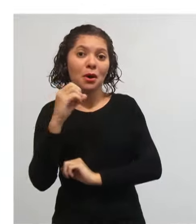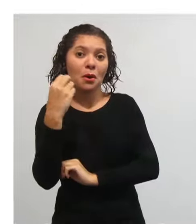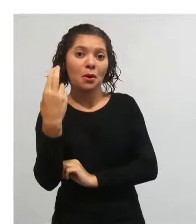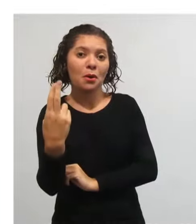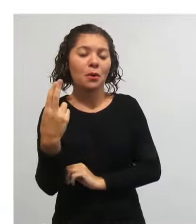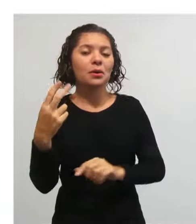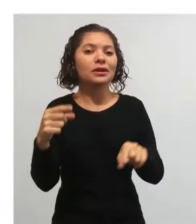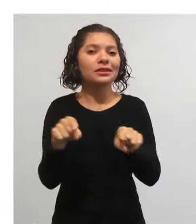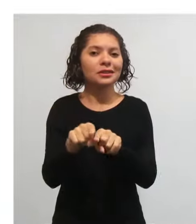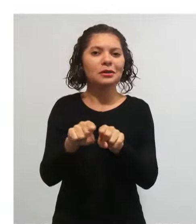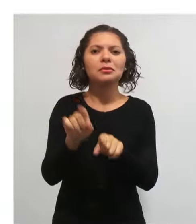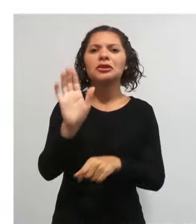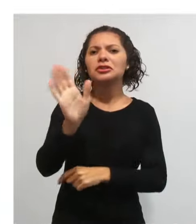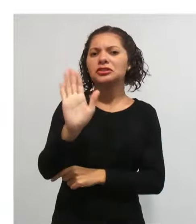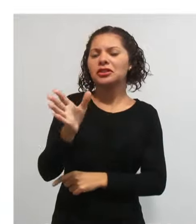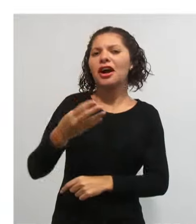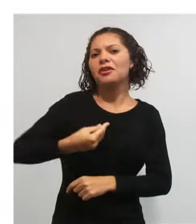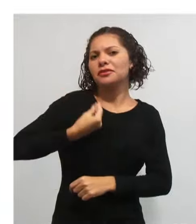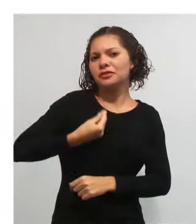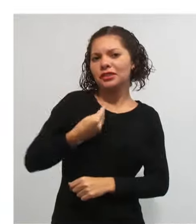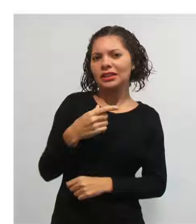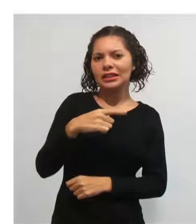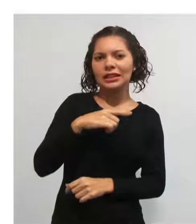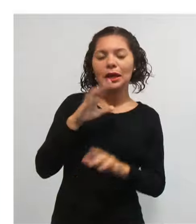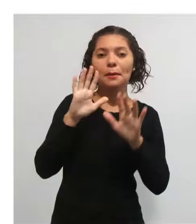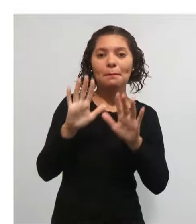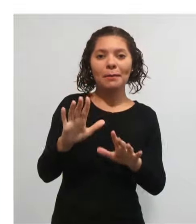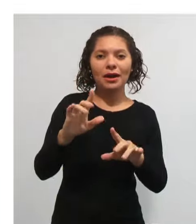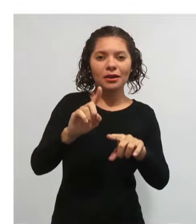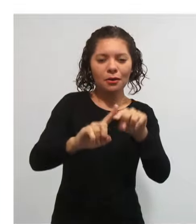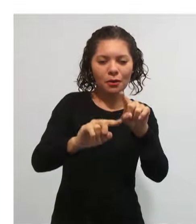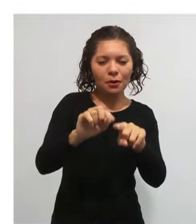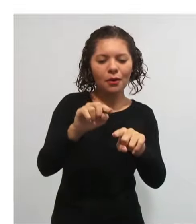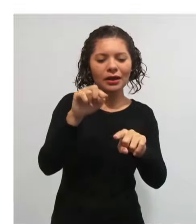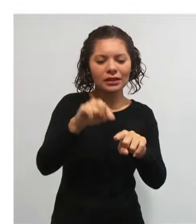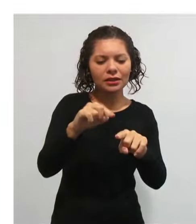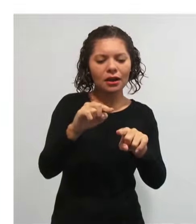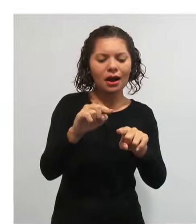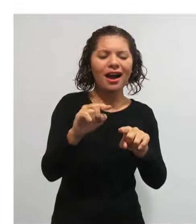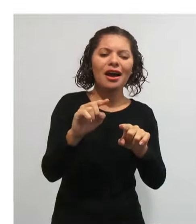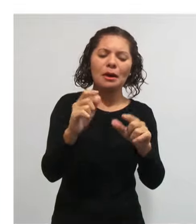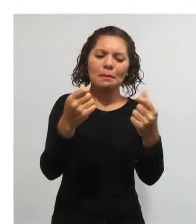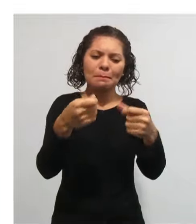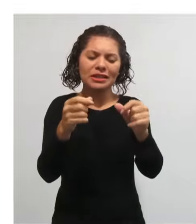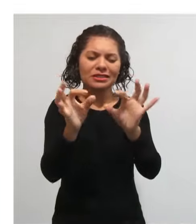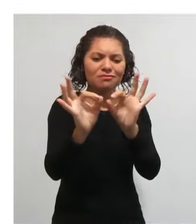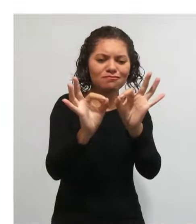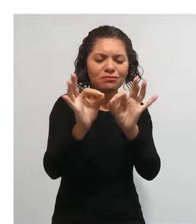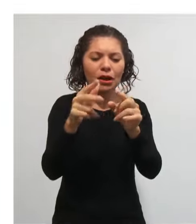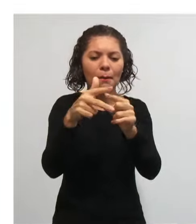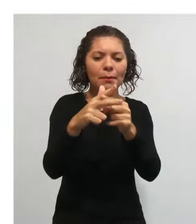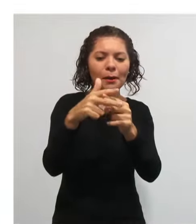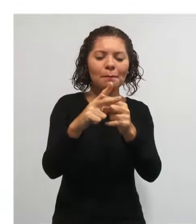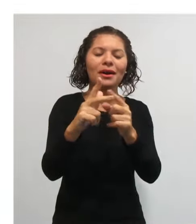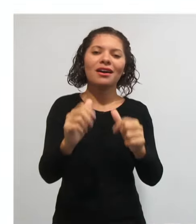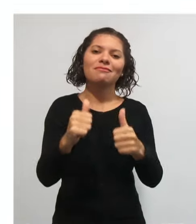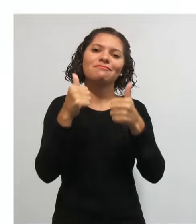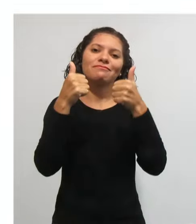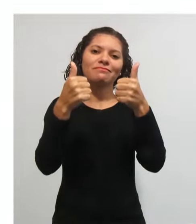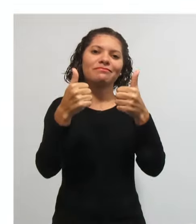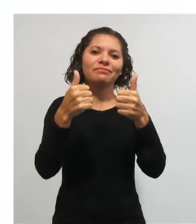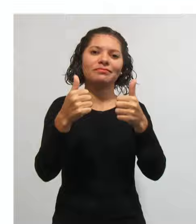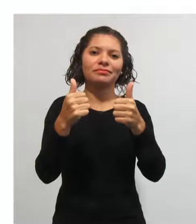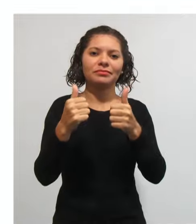aqueles que já existem mas que recebam aí ó uma melhoria significativa